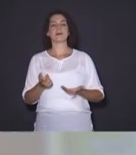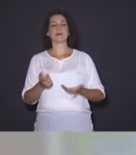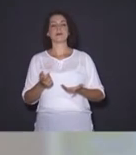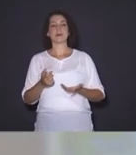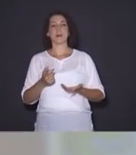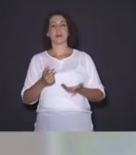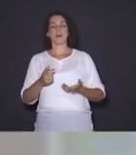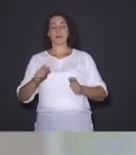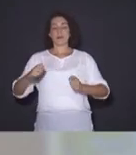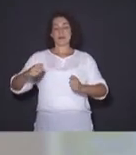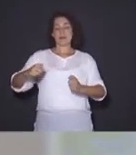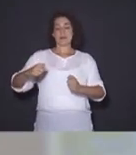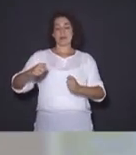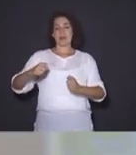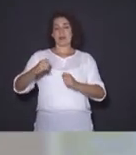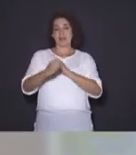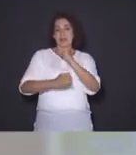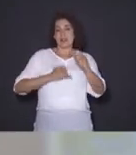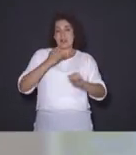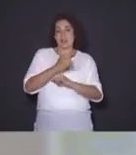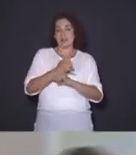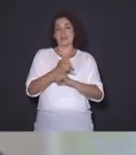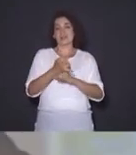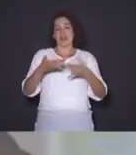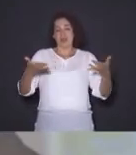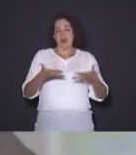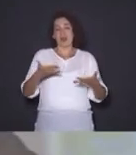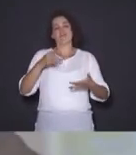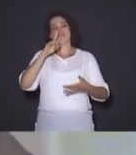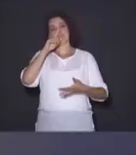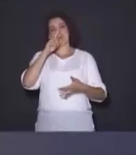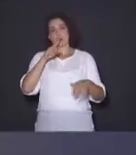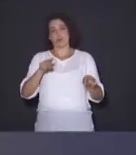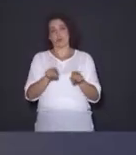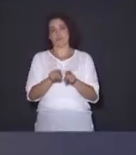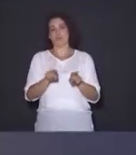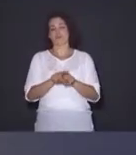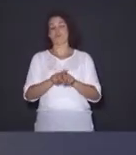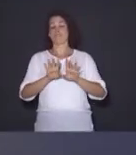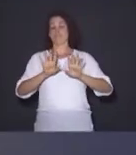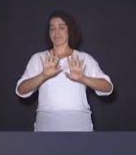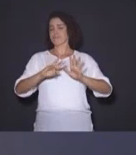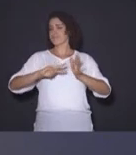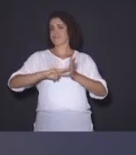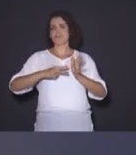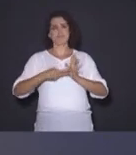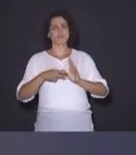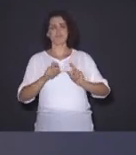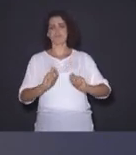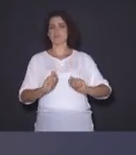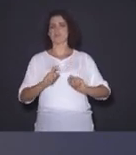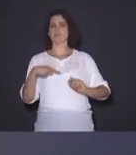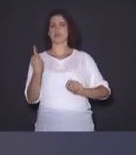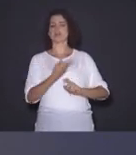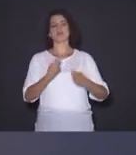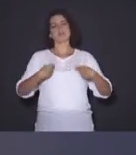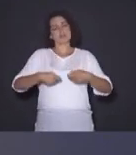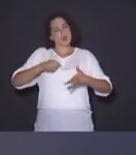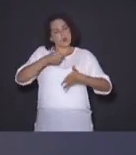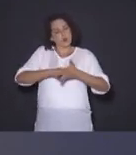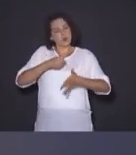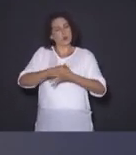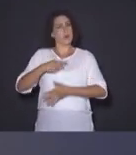internet da forma como nós a conhecemos e isso obviamente significa que nós precisamos de uma luta política